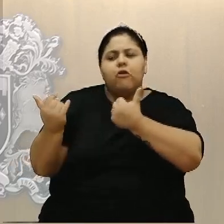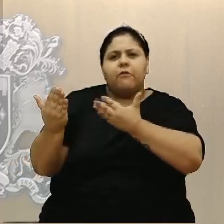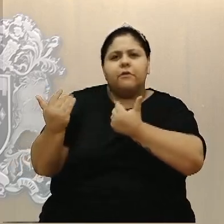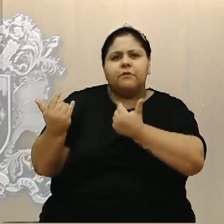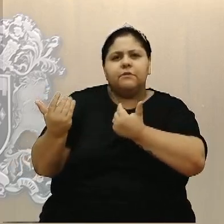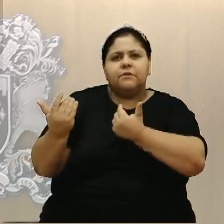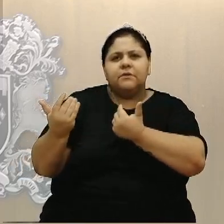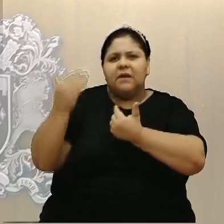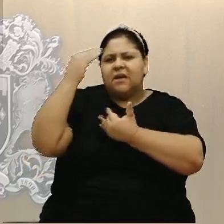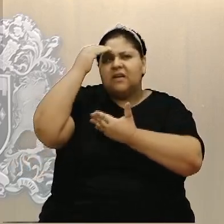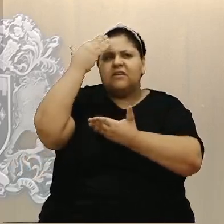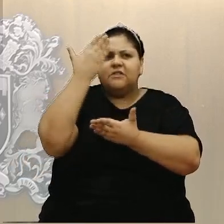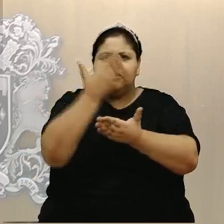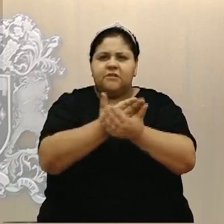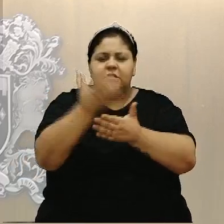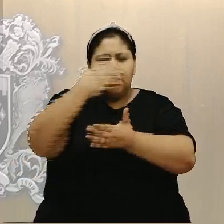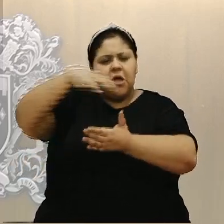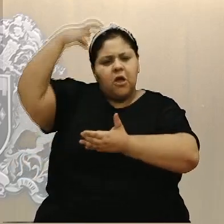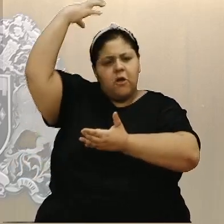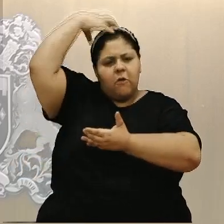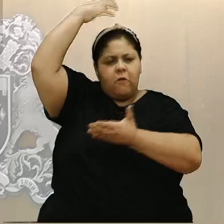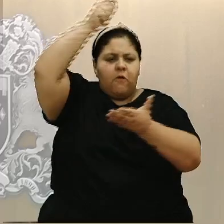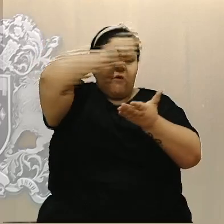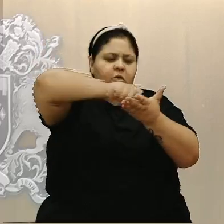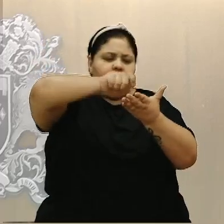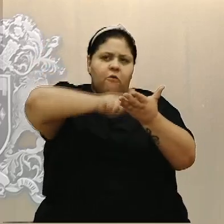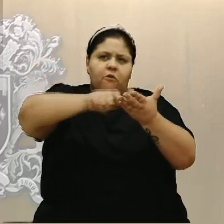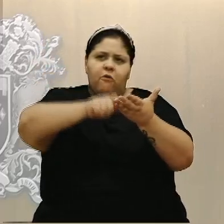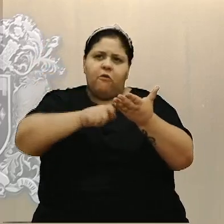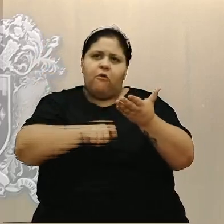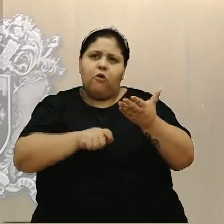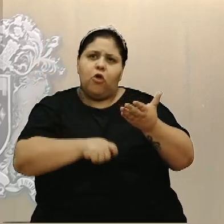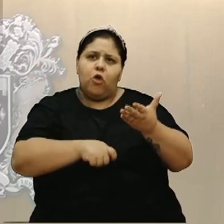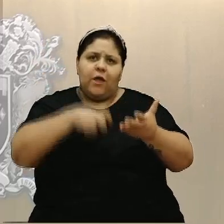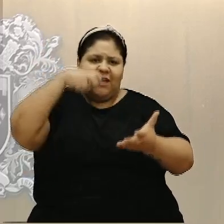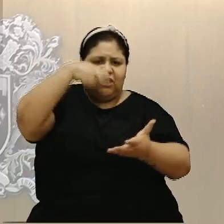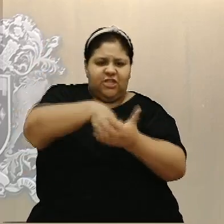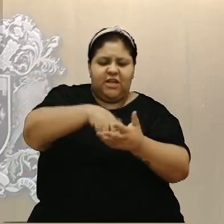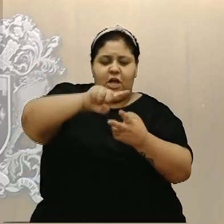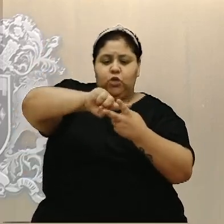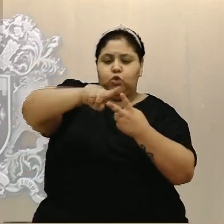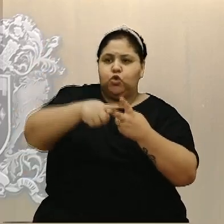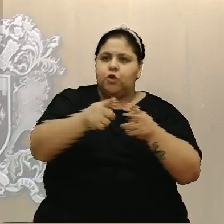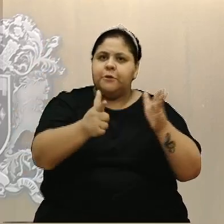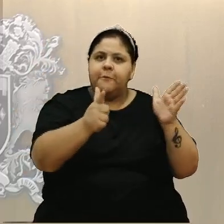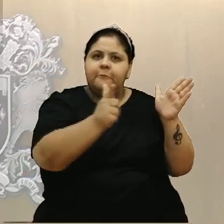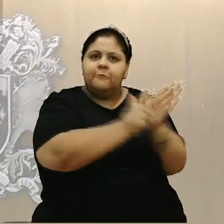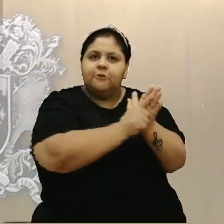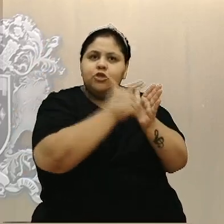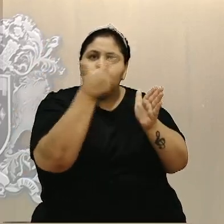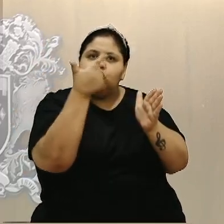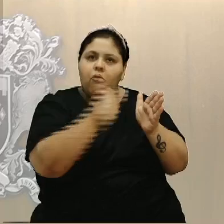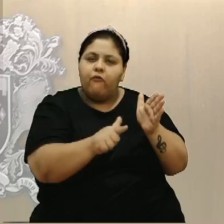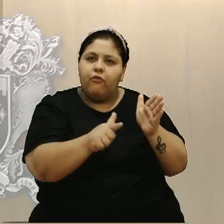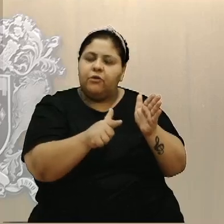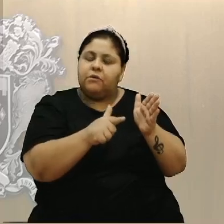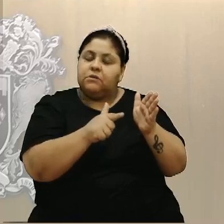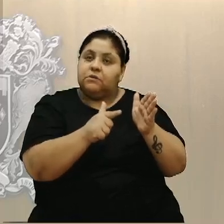tendo a certeza de que o rei havia escrito condenado nos 2 papéis, de